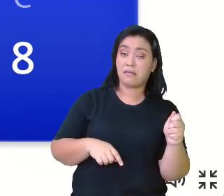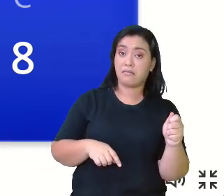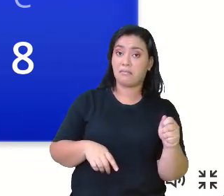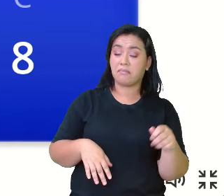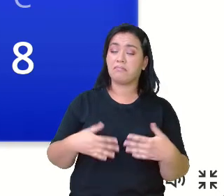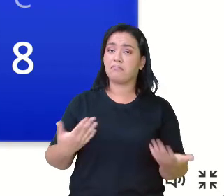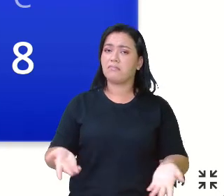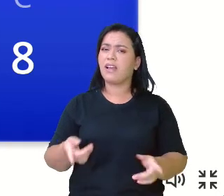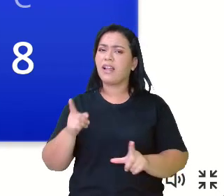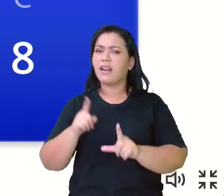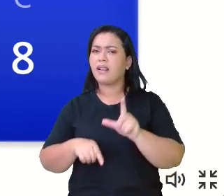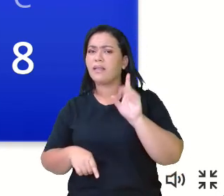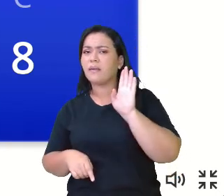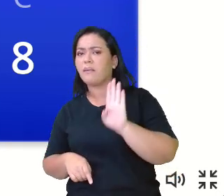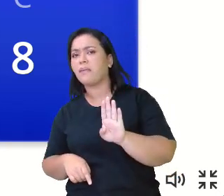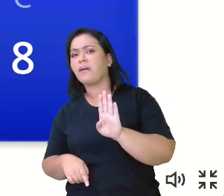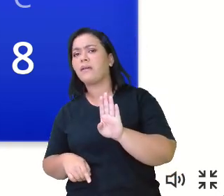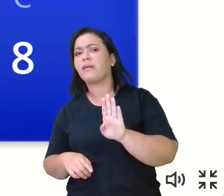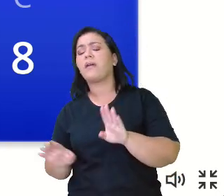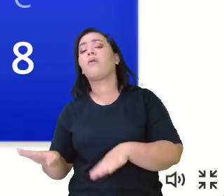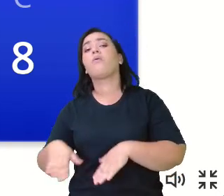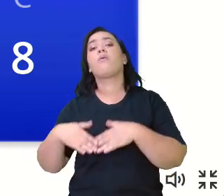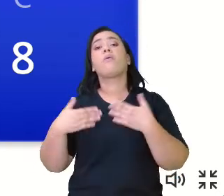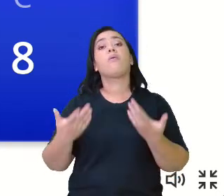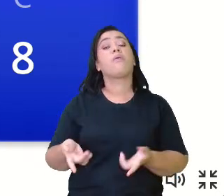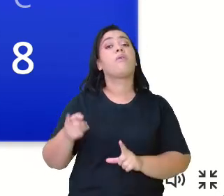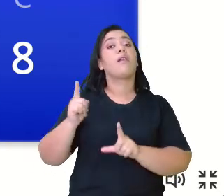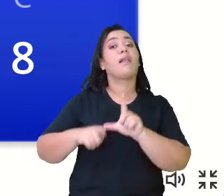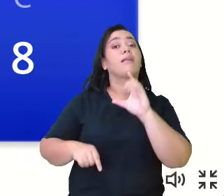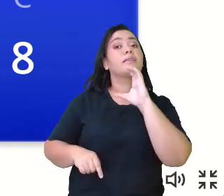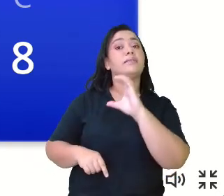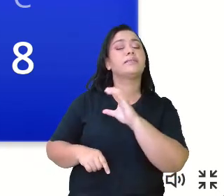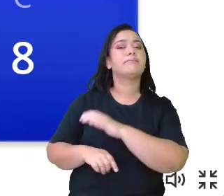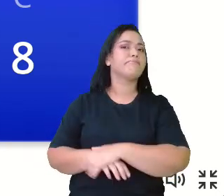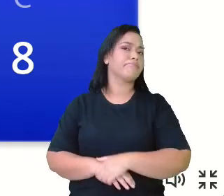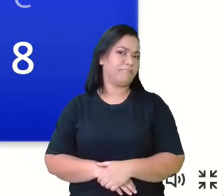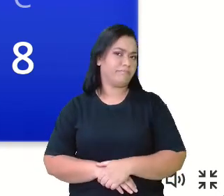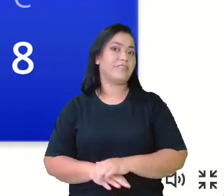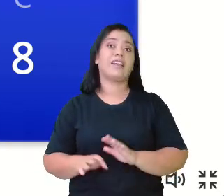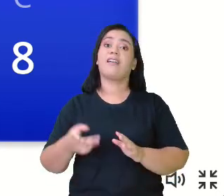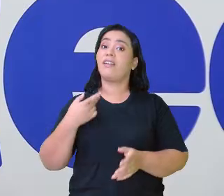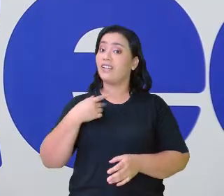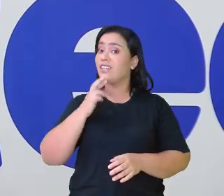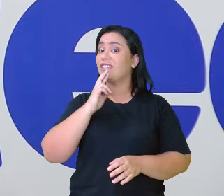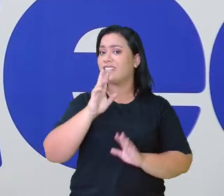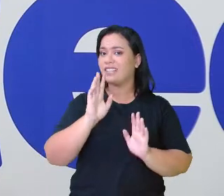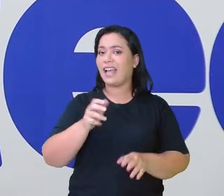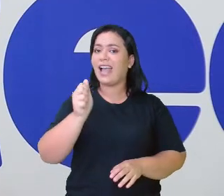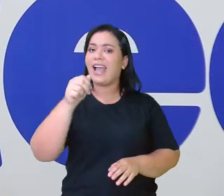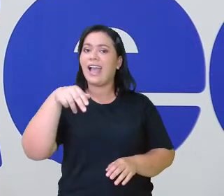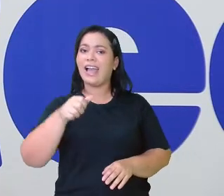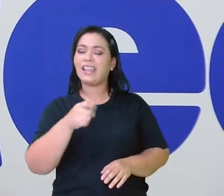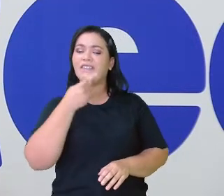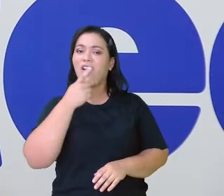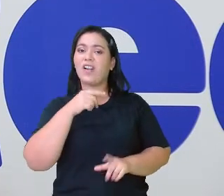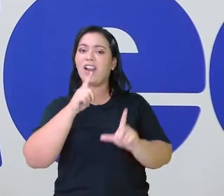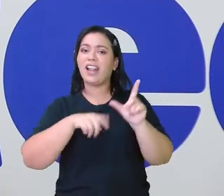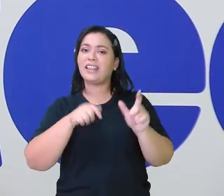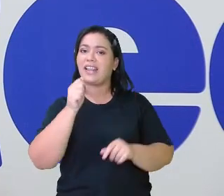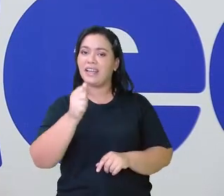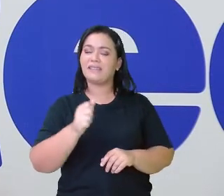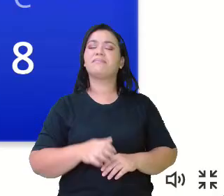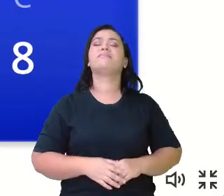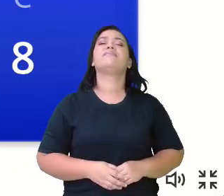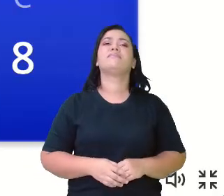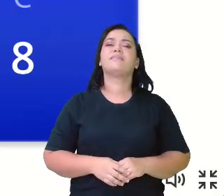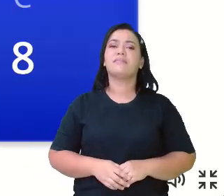letra B, 5? Ou é a letra C, 8? Já falaram aqui, professora Márcia. A Ana falou letra A. A